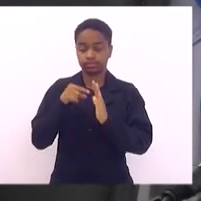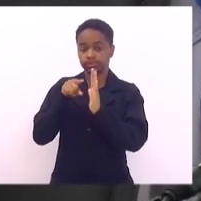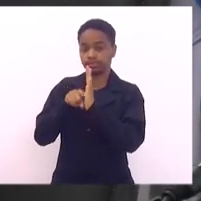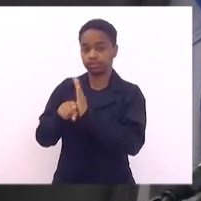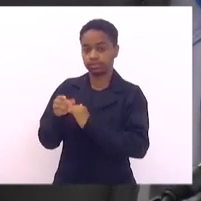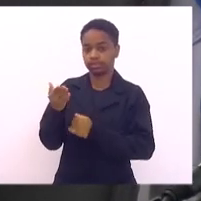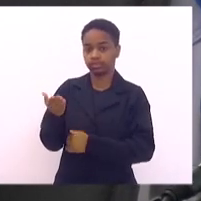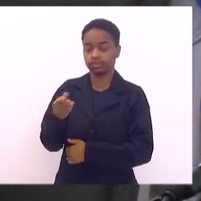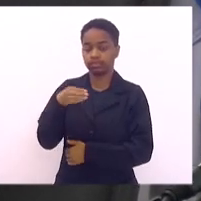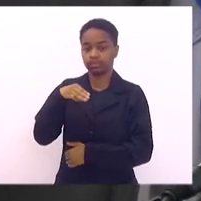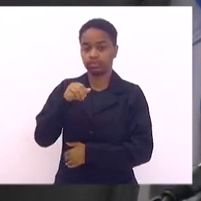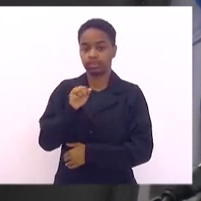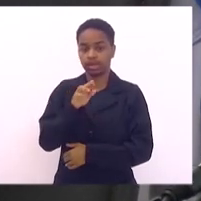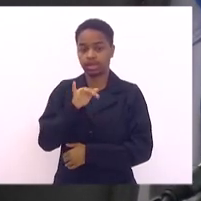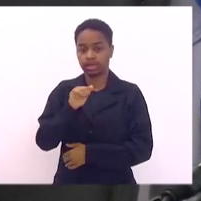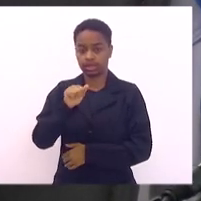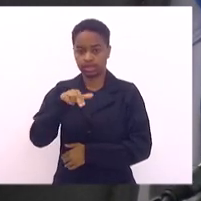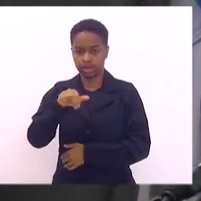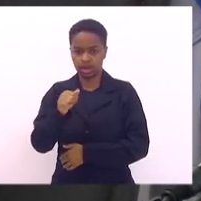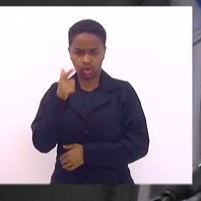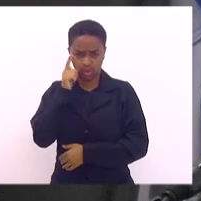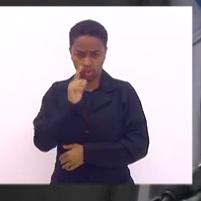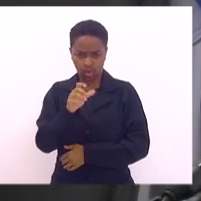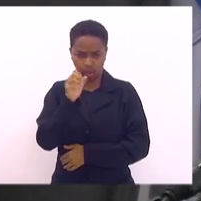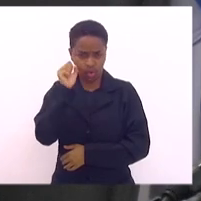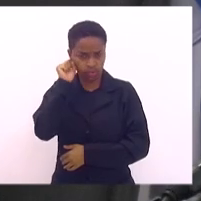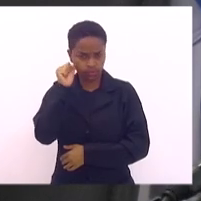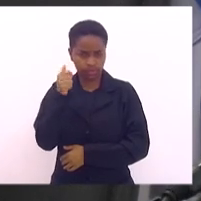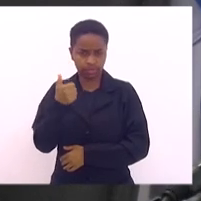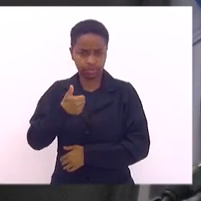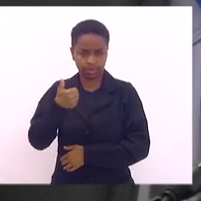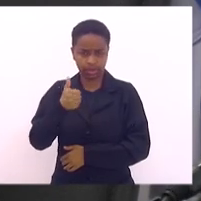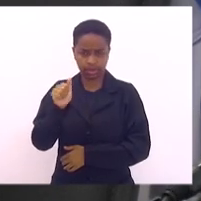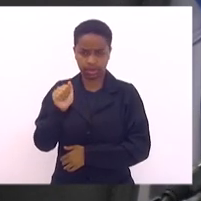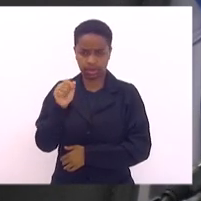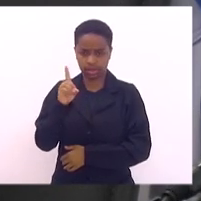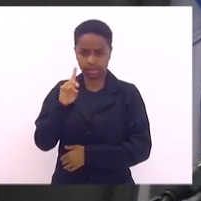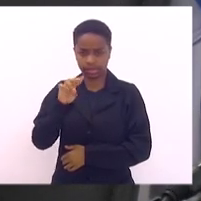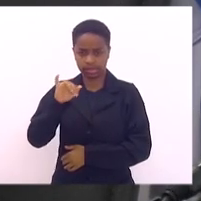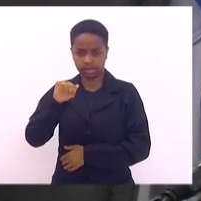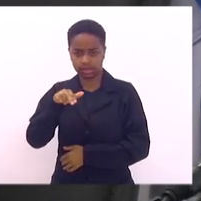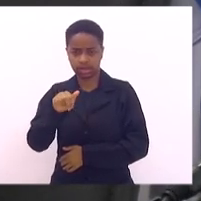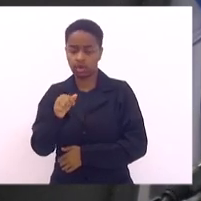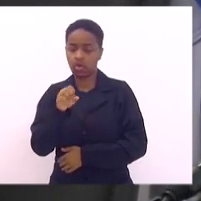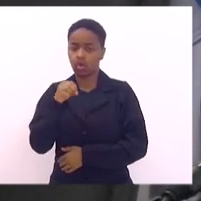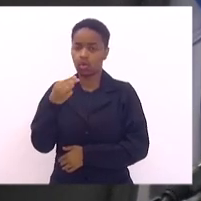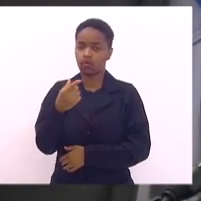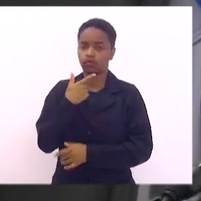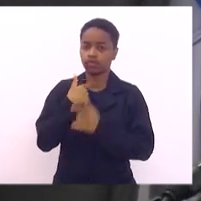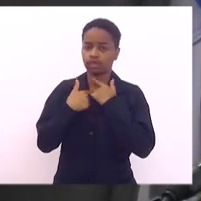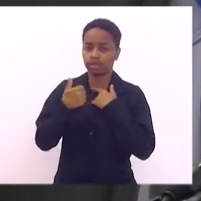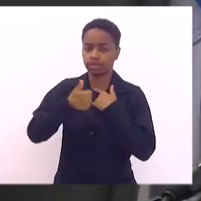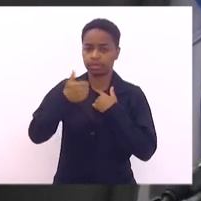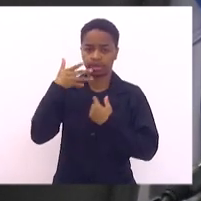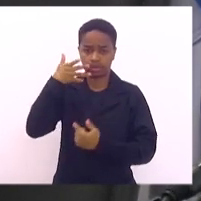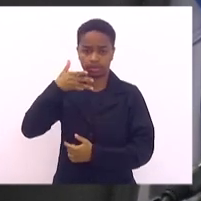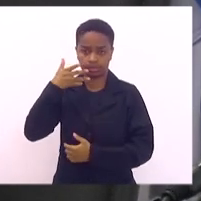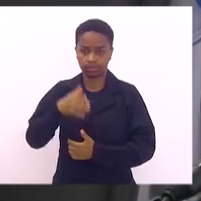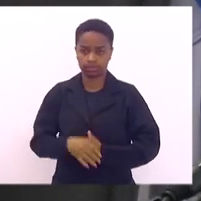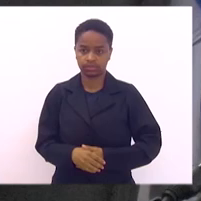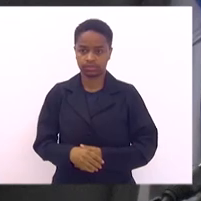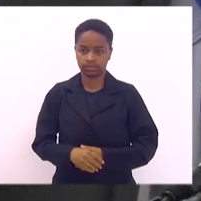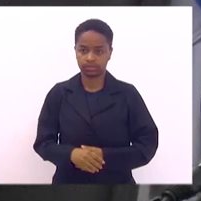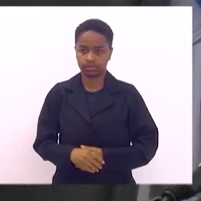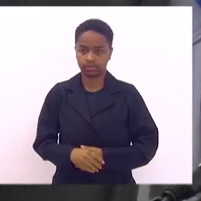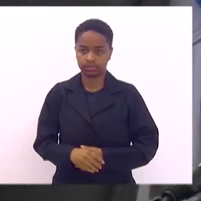Mariana se é possível ouvir a doutora Adriana primeiro, ou se deseja falar primeiro. Pode falar primeiro, deputada. Então, eu estou com o